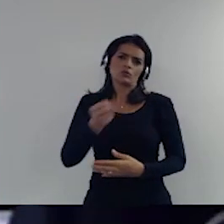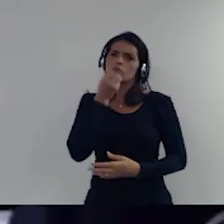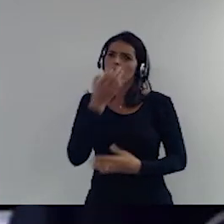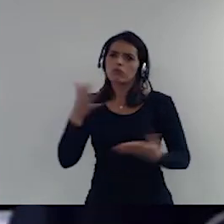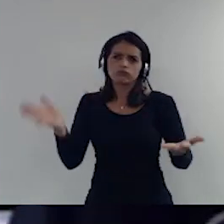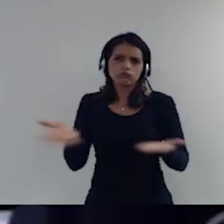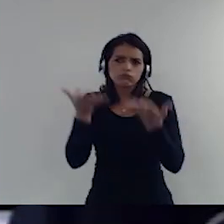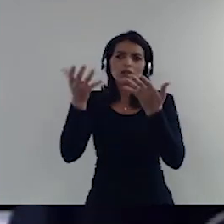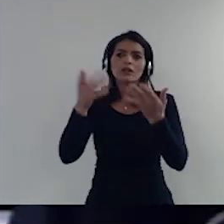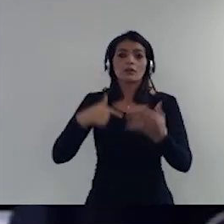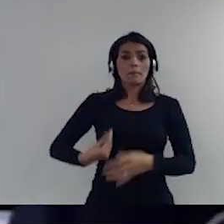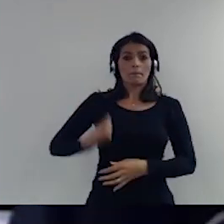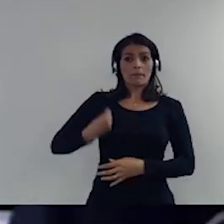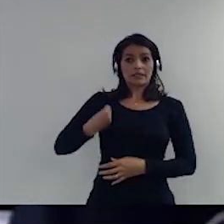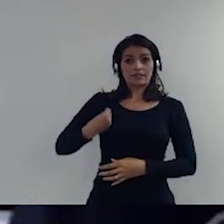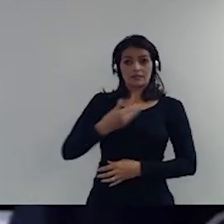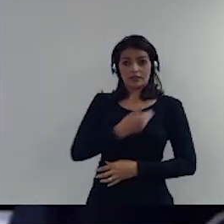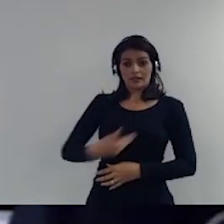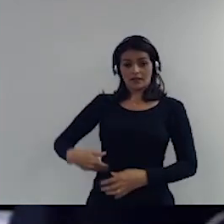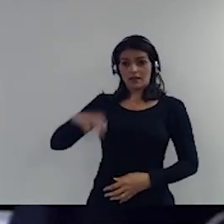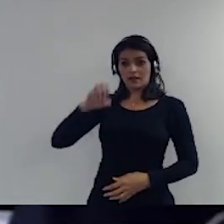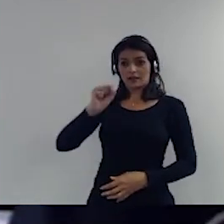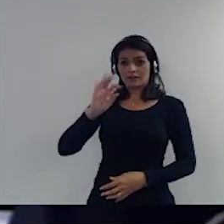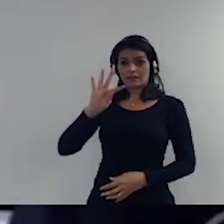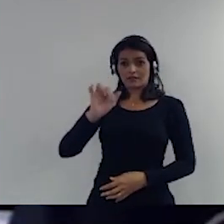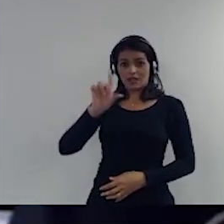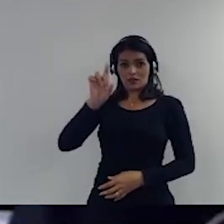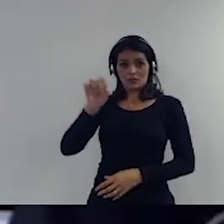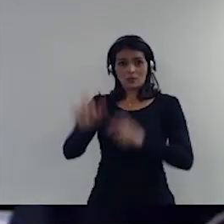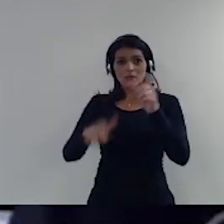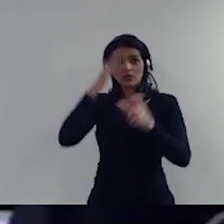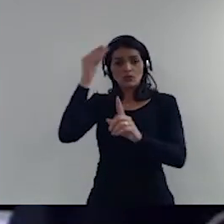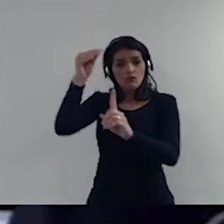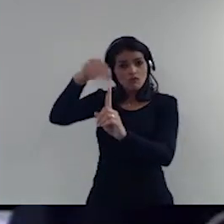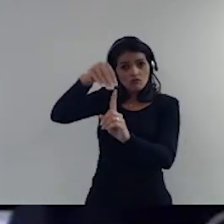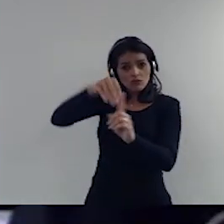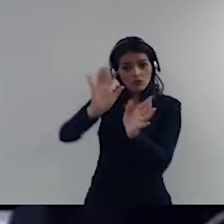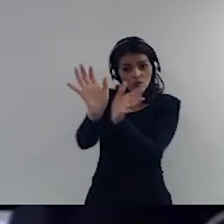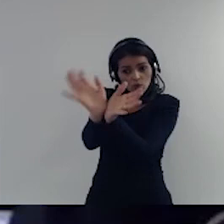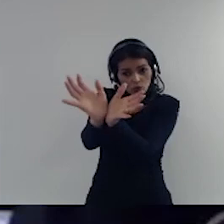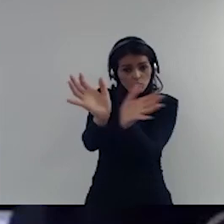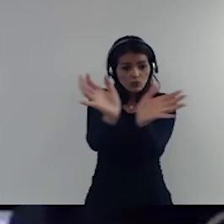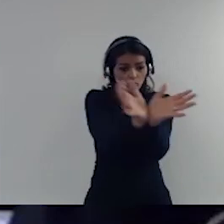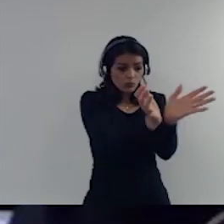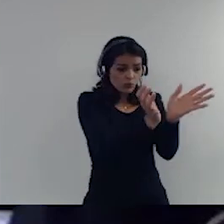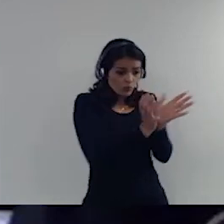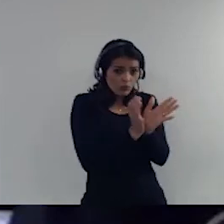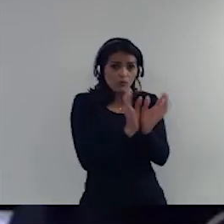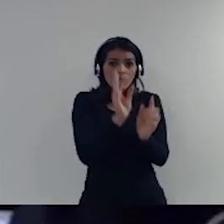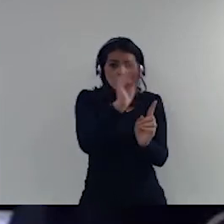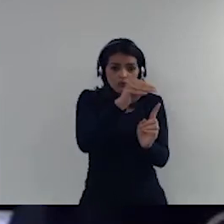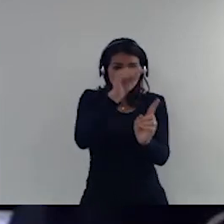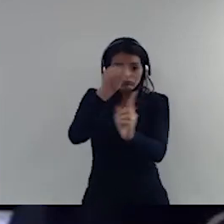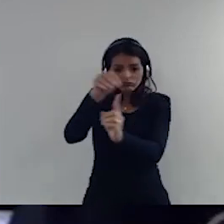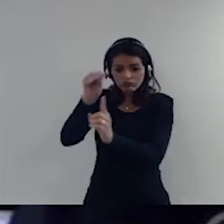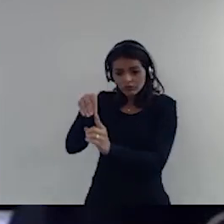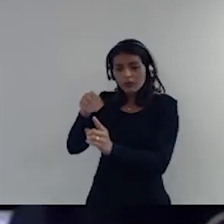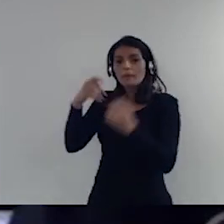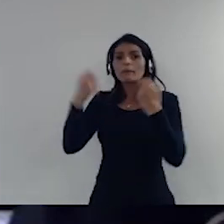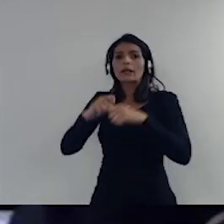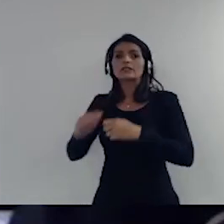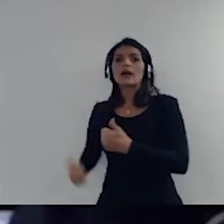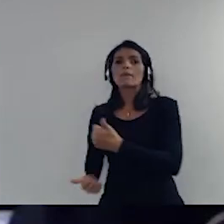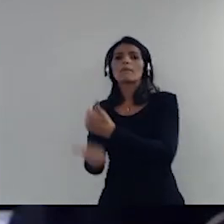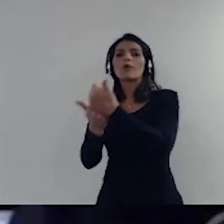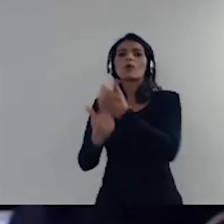essa presença do Estado para essas pessoas vulneráveis, para esses grupos vulneráveis que precisam de uma tutela